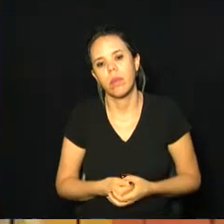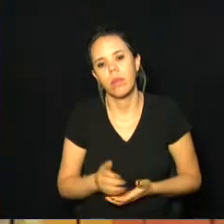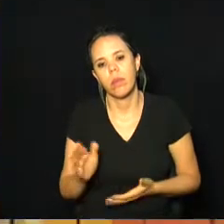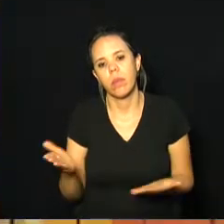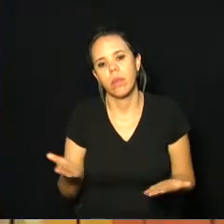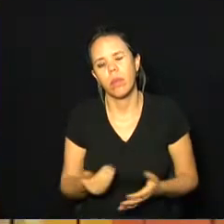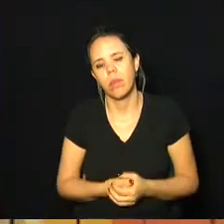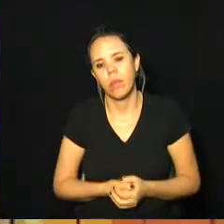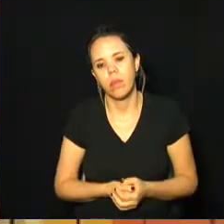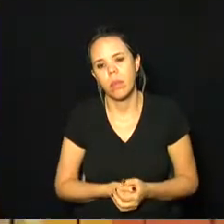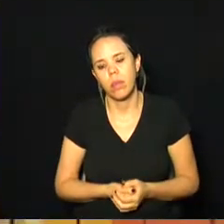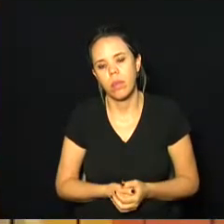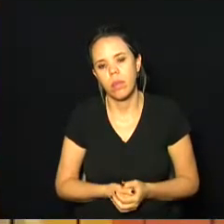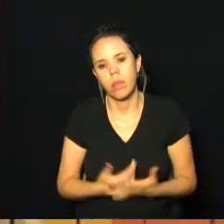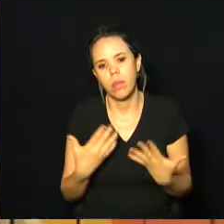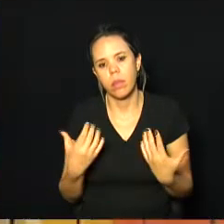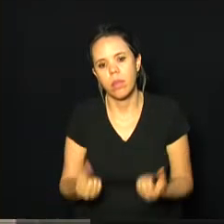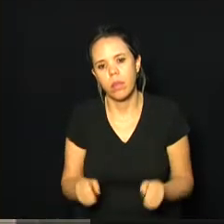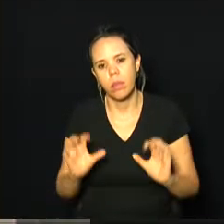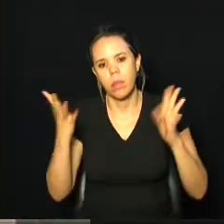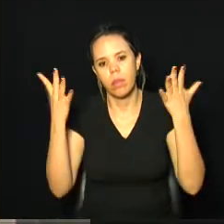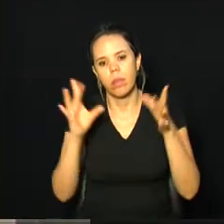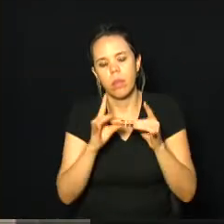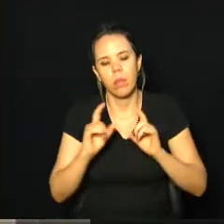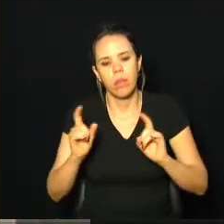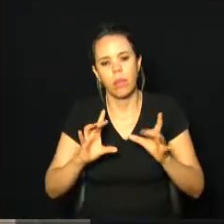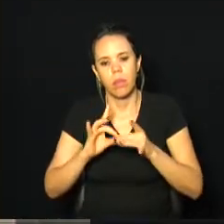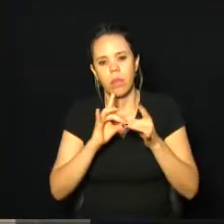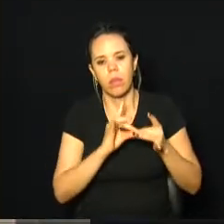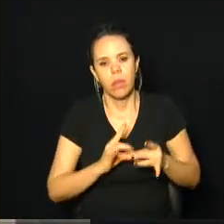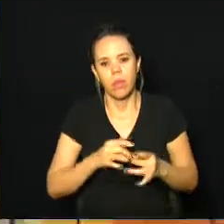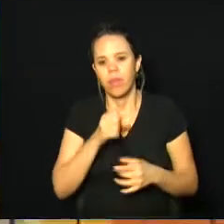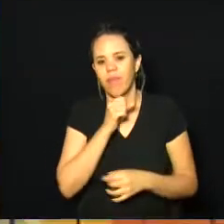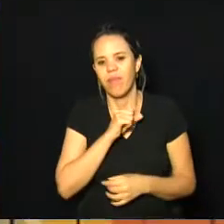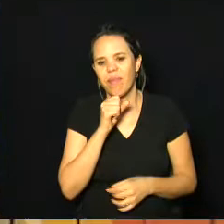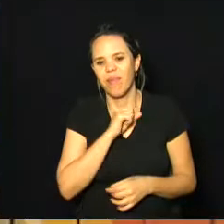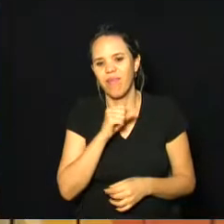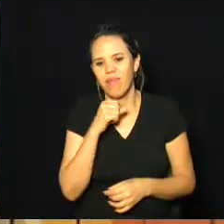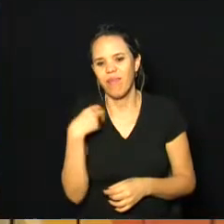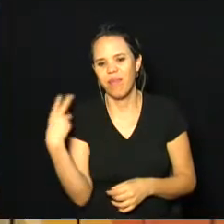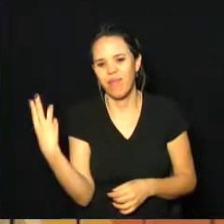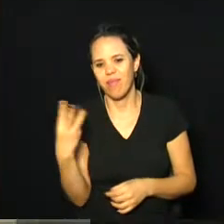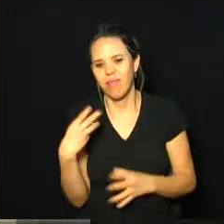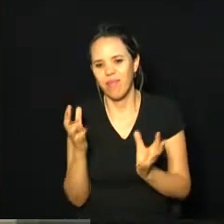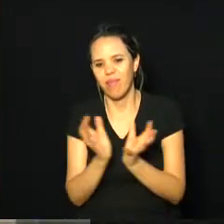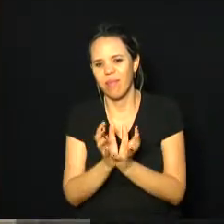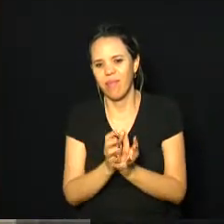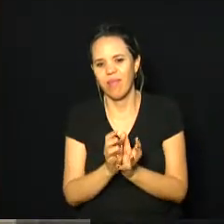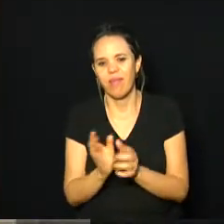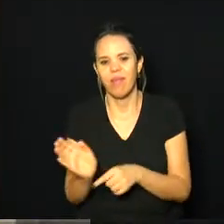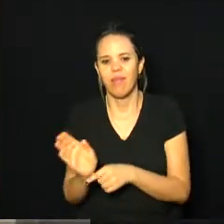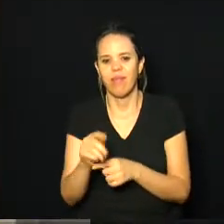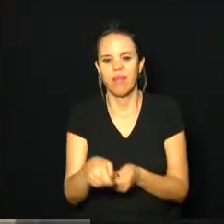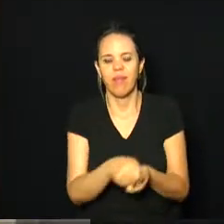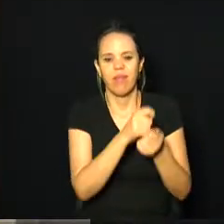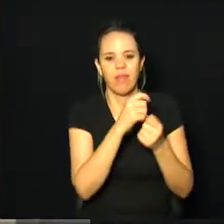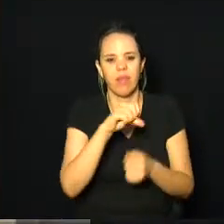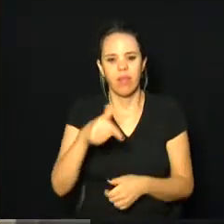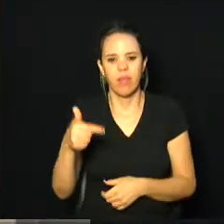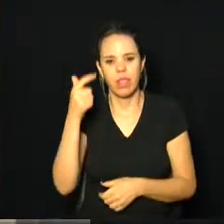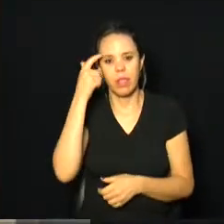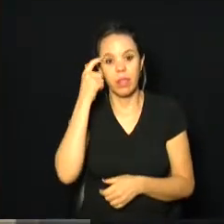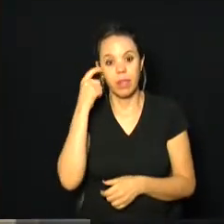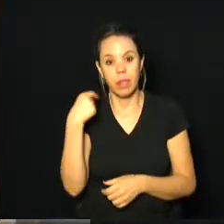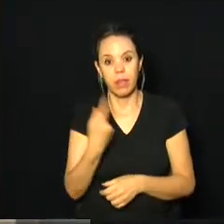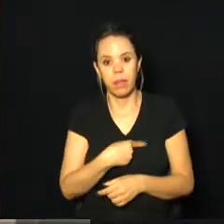agora. E vamos fazer um evento, reunir todos os velhinhos, né? De 92, para que